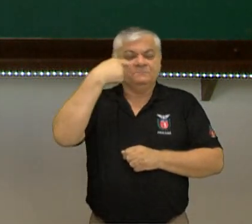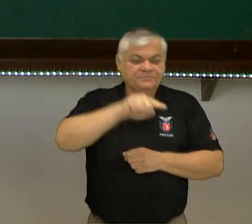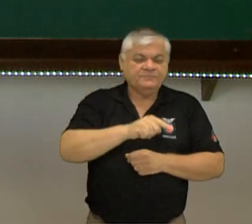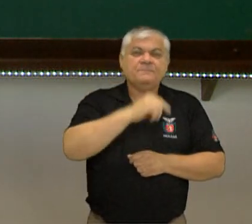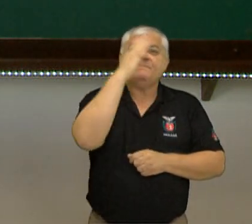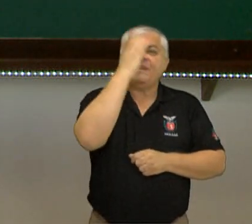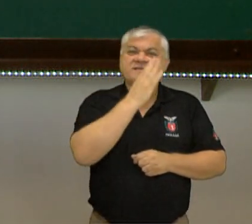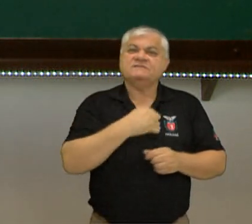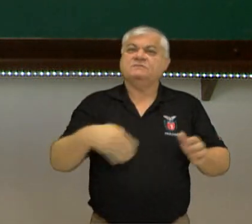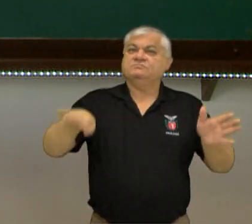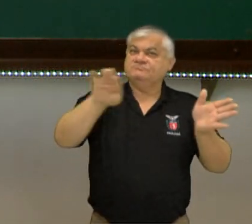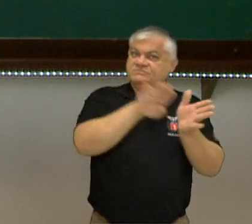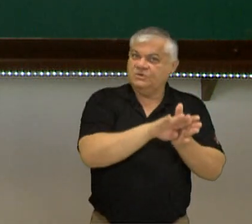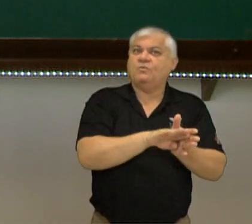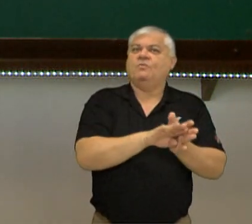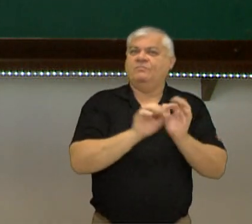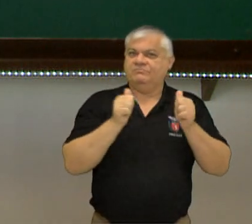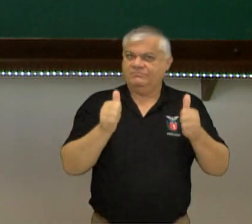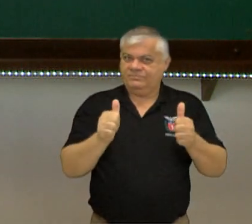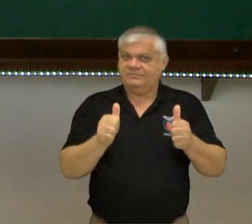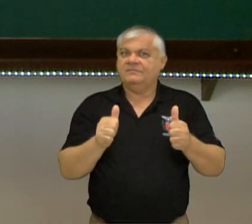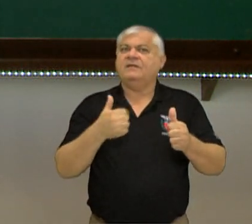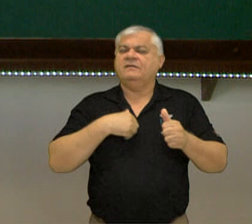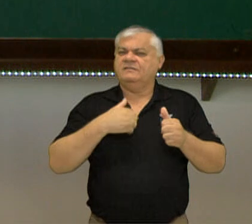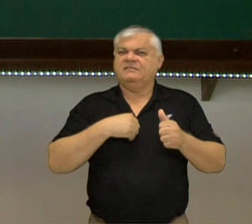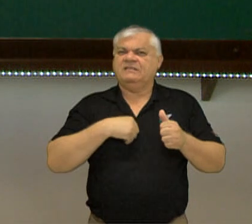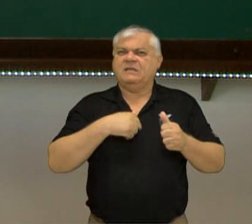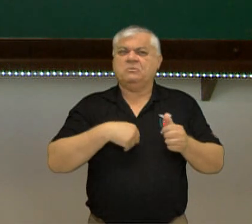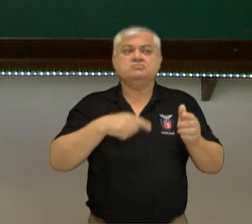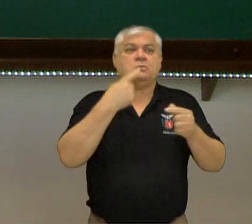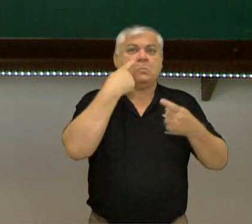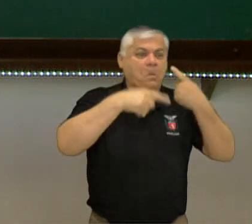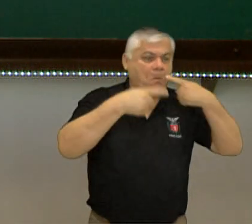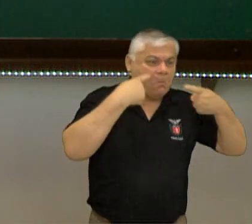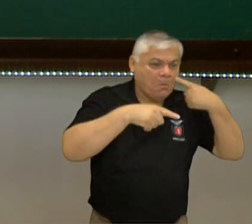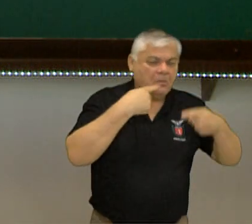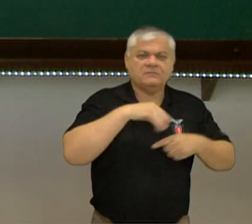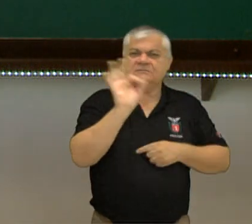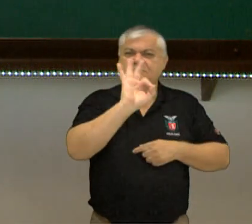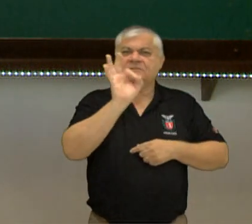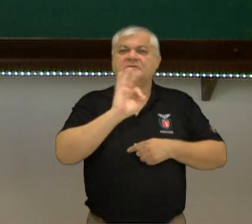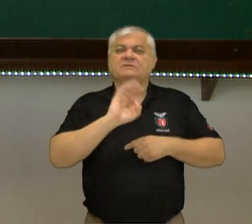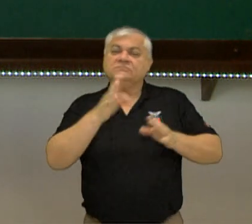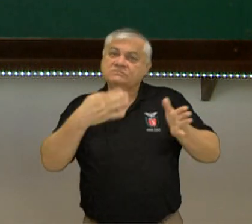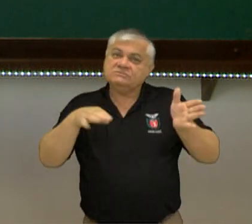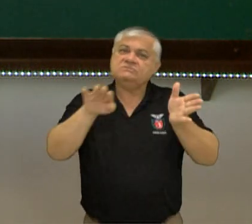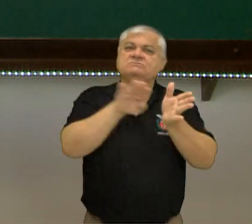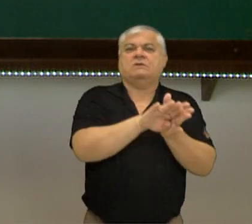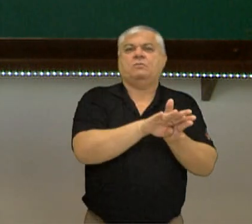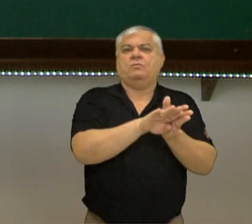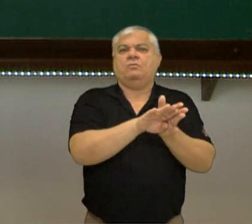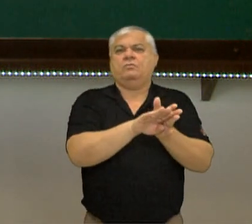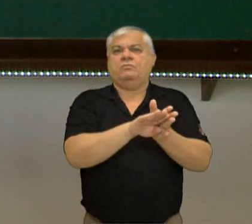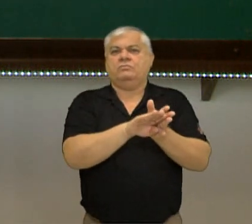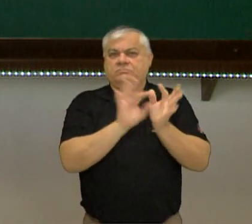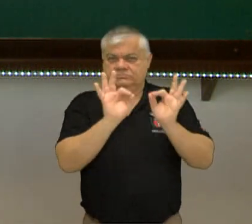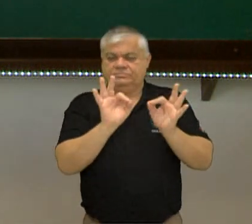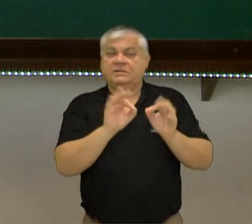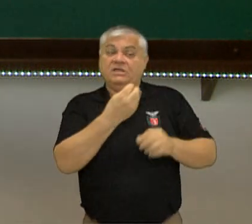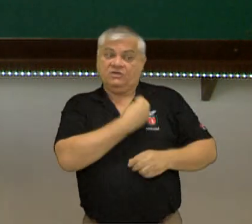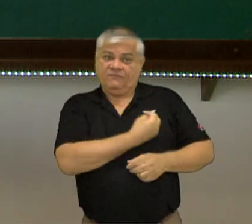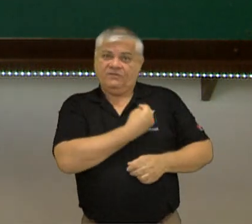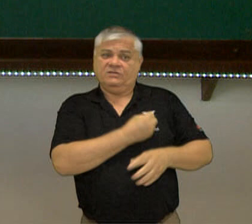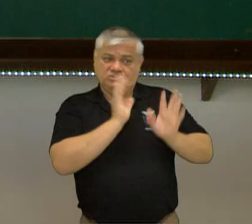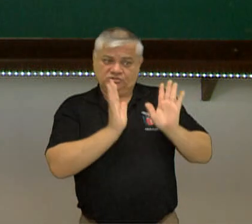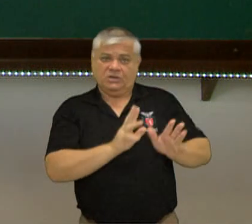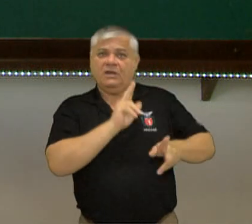Cortés chegou na América. Vamos desconstruir essa ideia que descobriram. Não posso falar que descobriram uma região onde já